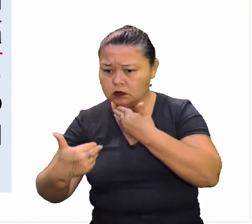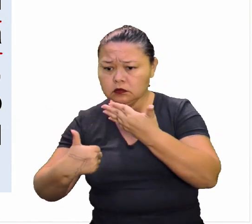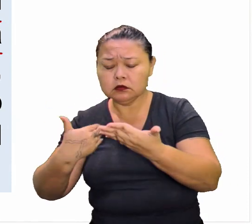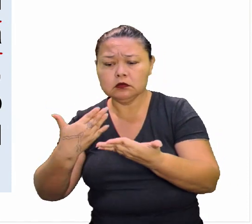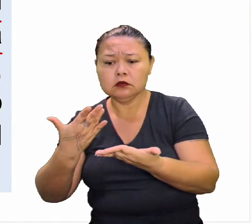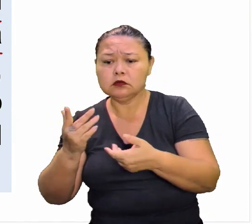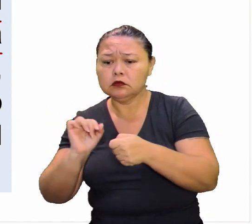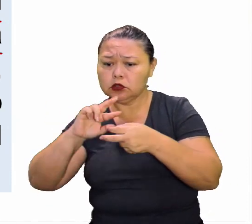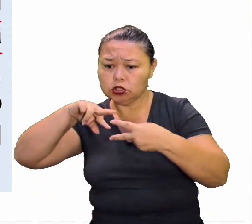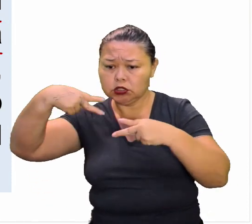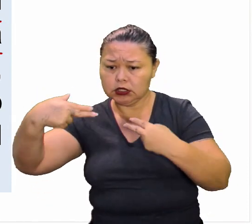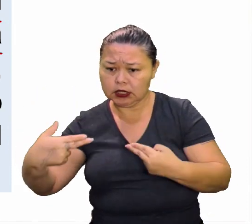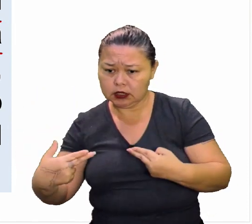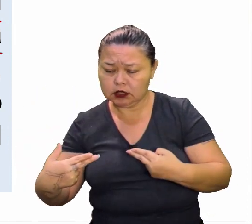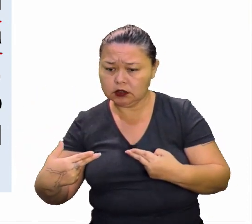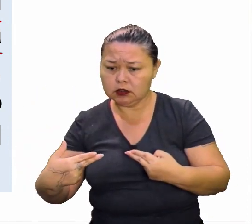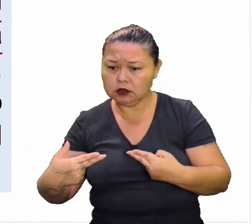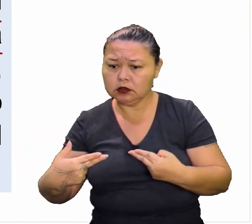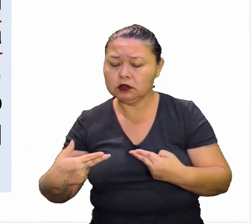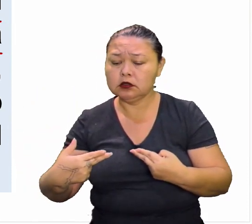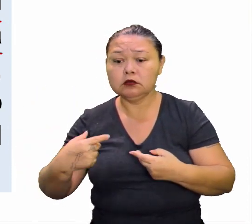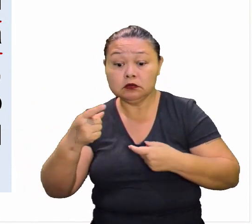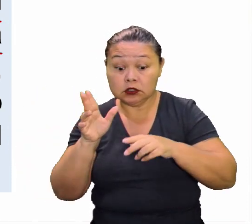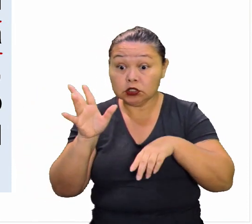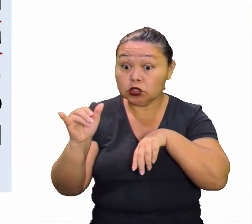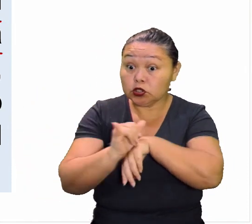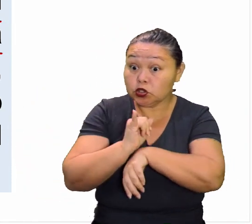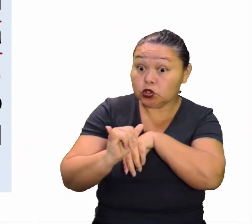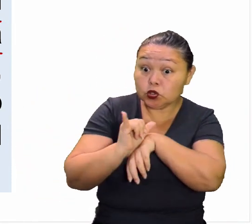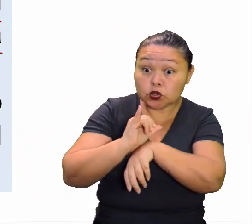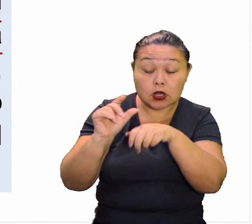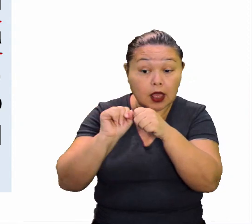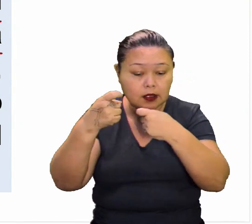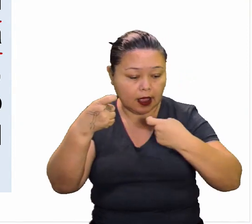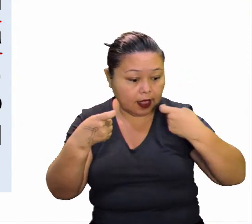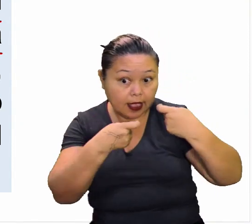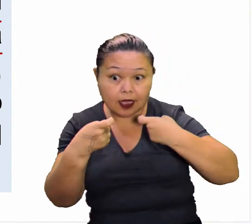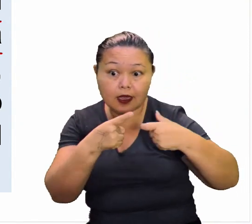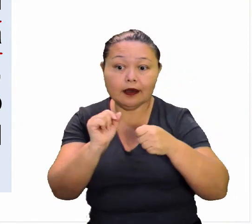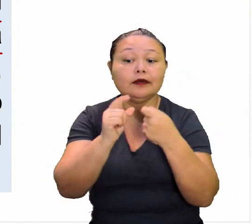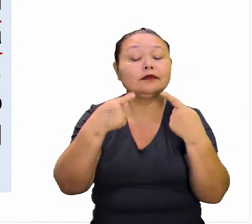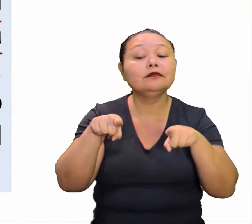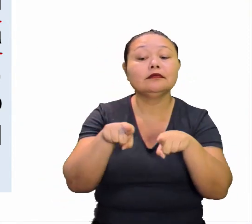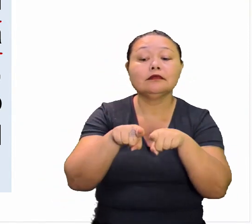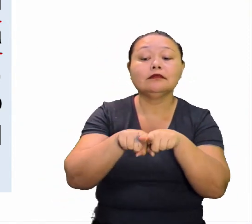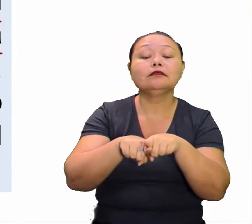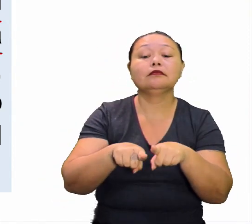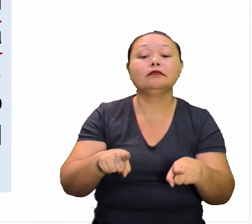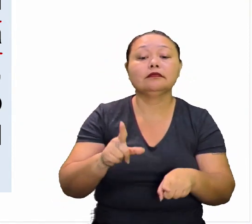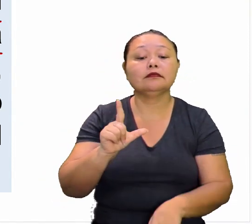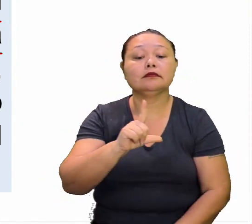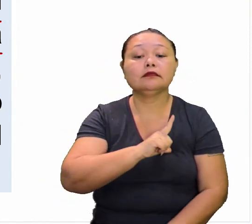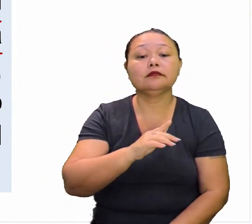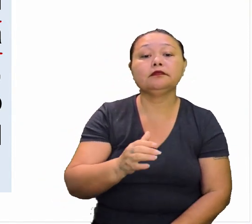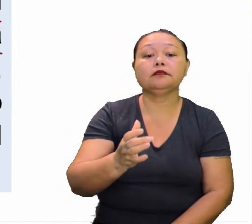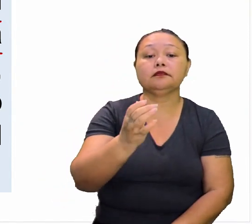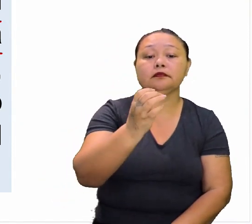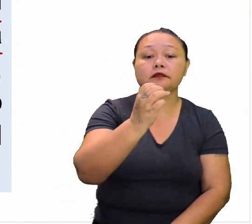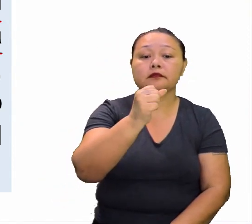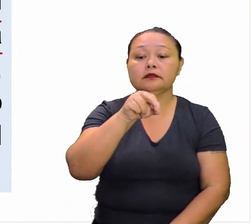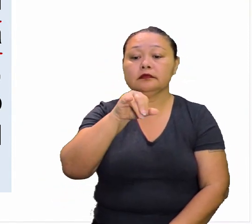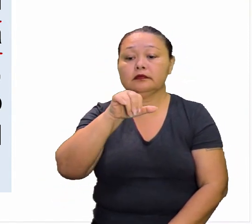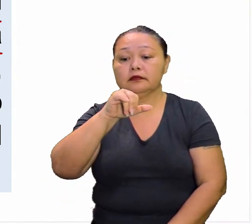melhoramento genético, estratégia de guerra, tudo isso está incluído. Se os sumérios teve uma